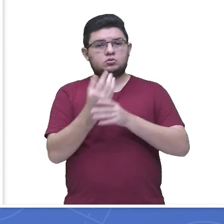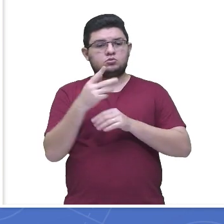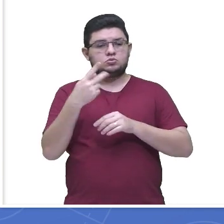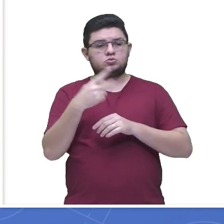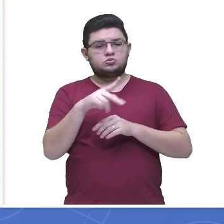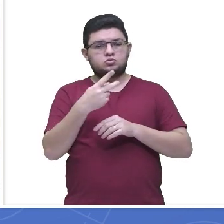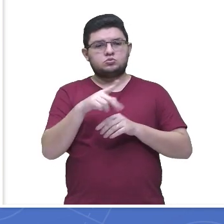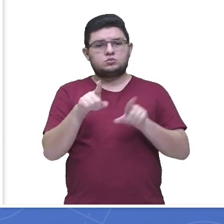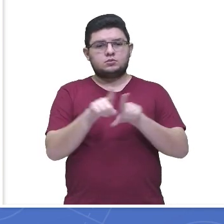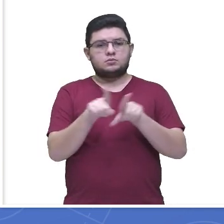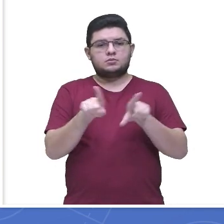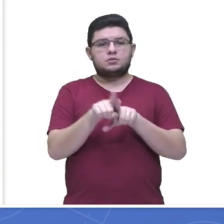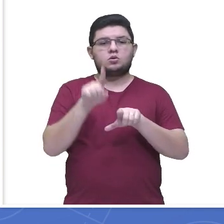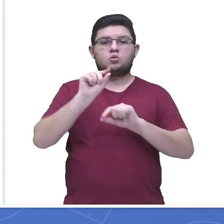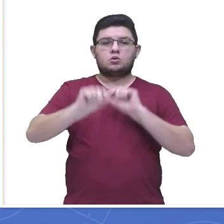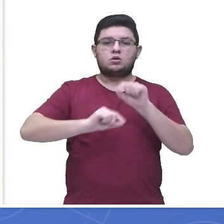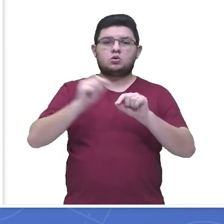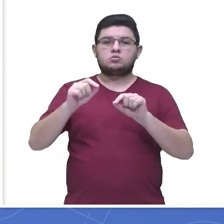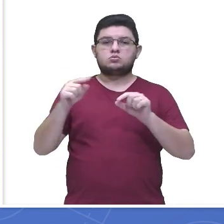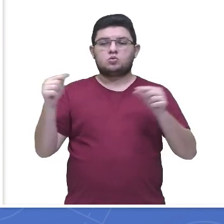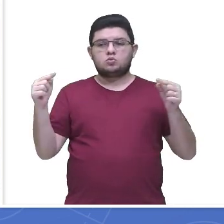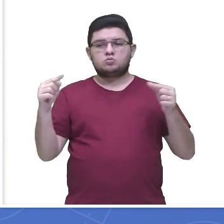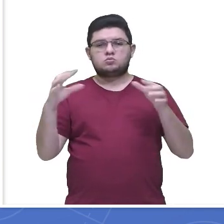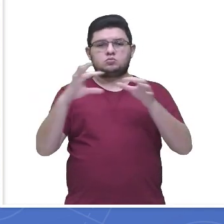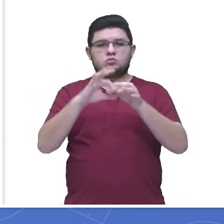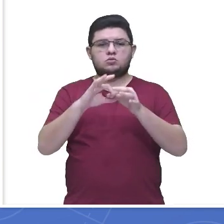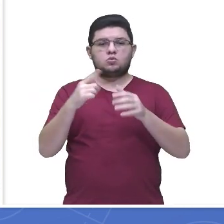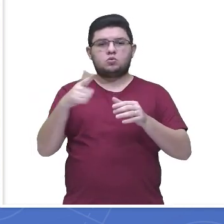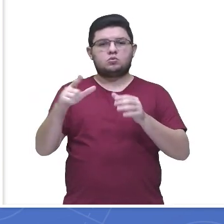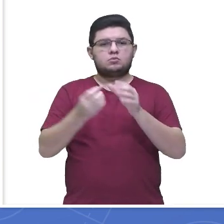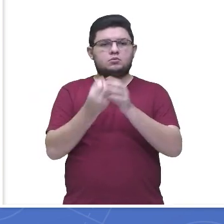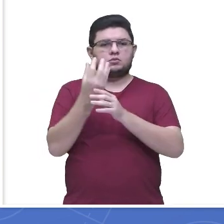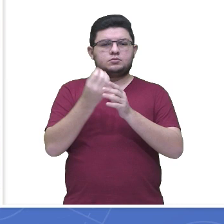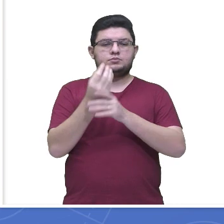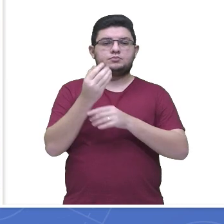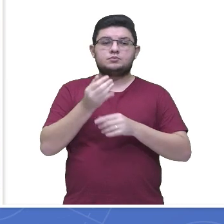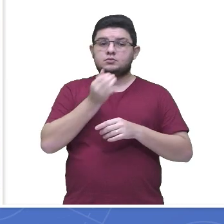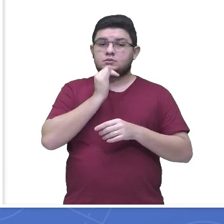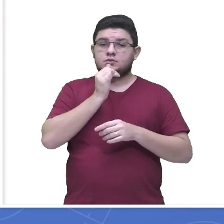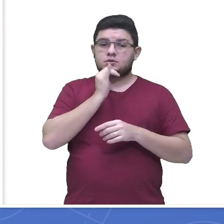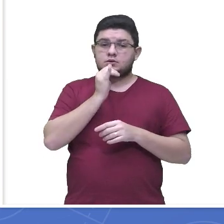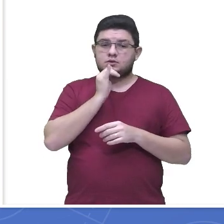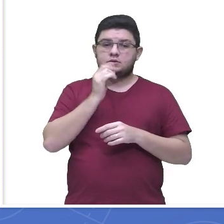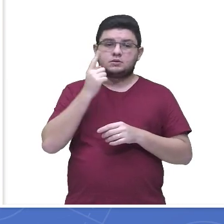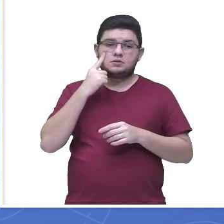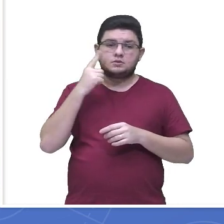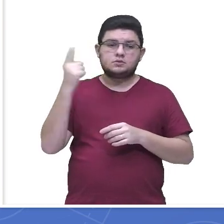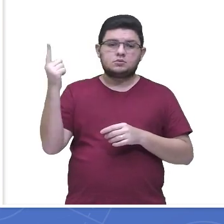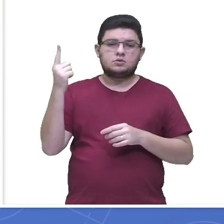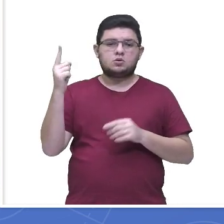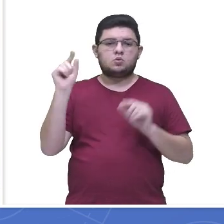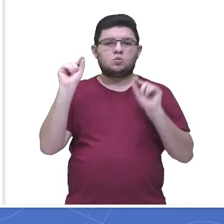próxima imagem, a gente observa exemplos dos indivíduos ali do reino dos protistas. Então, o reino dos protistas,